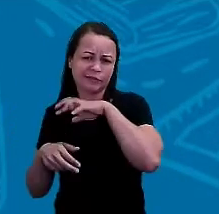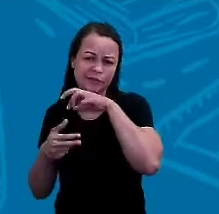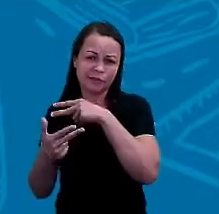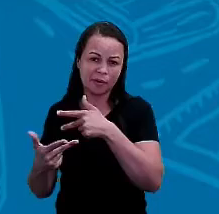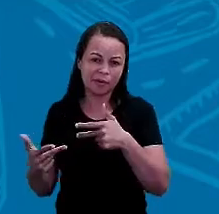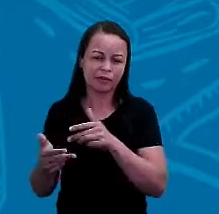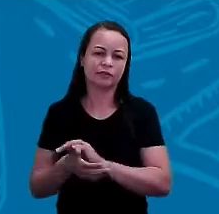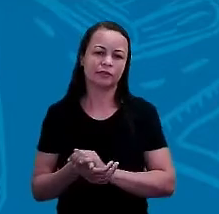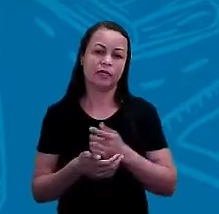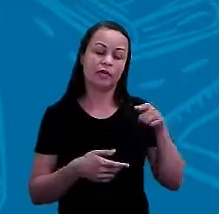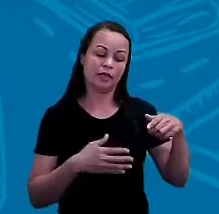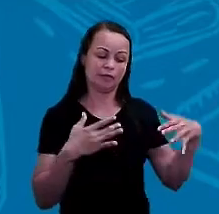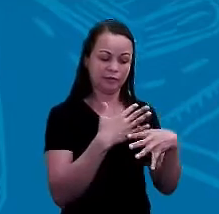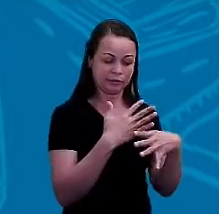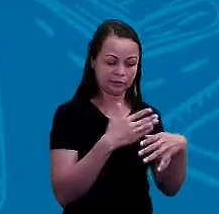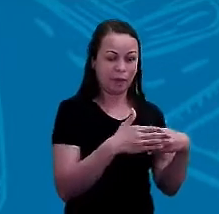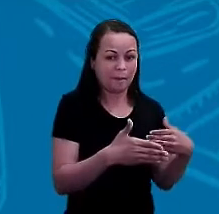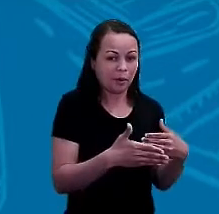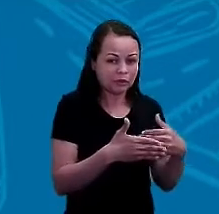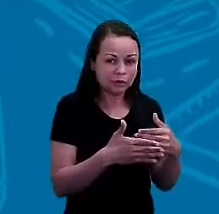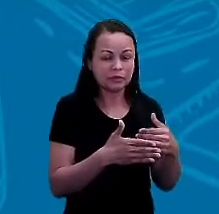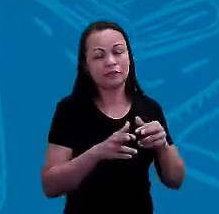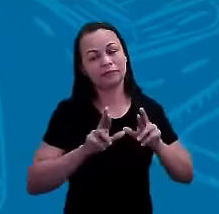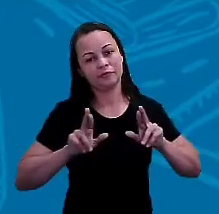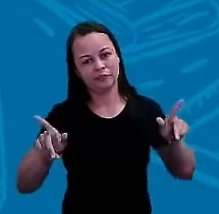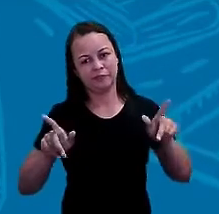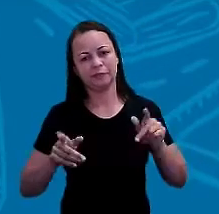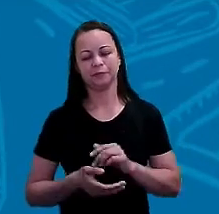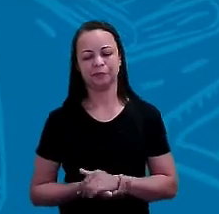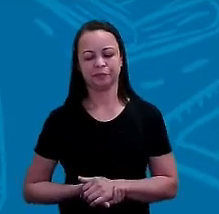comércio mais variado, é aproximação e diferença.